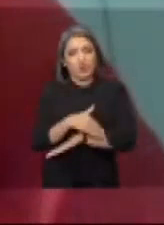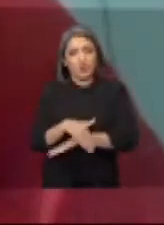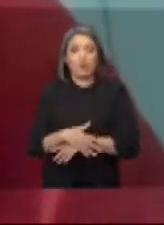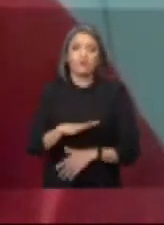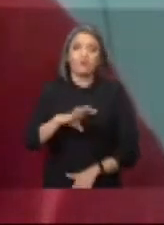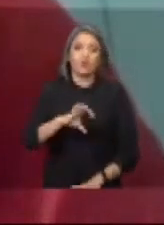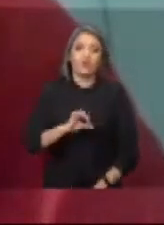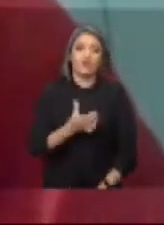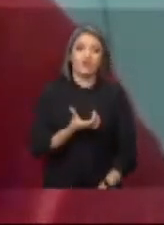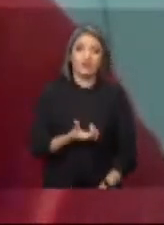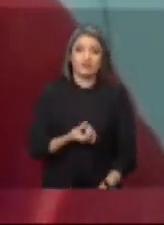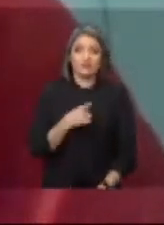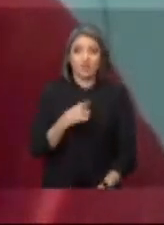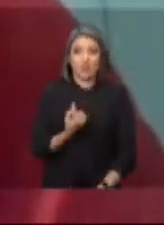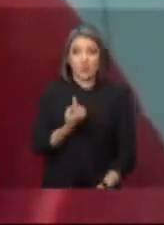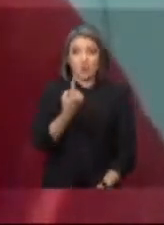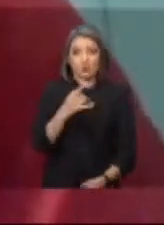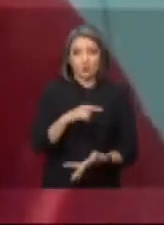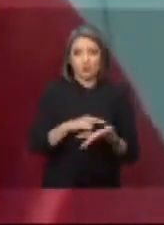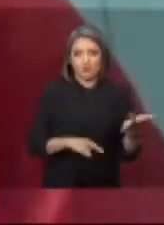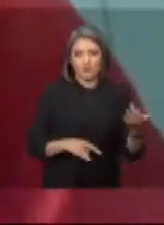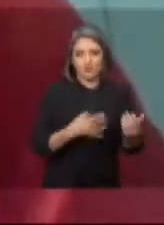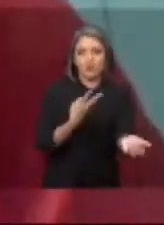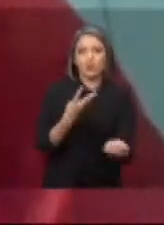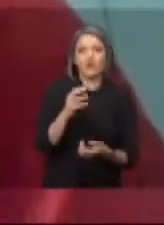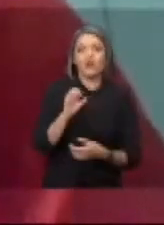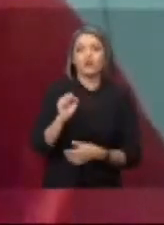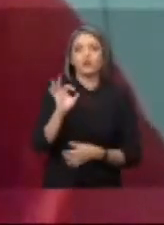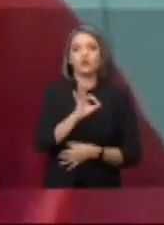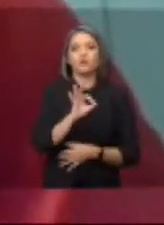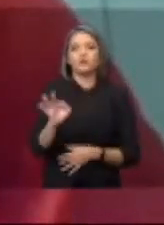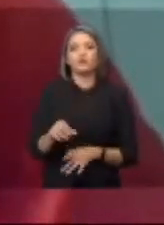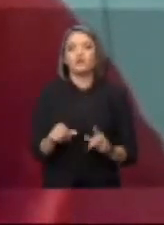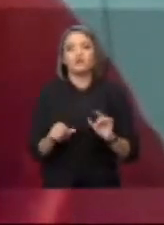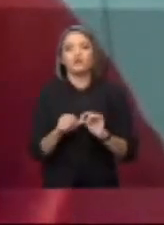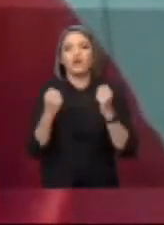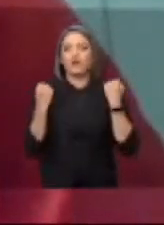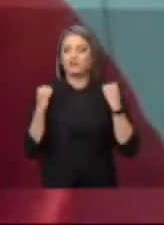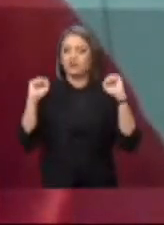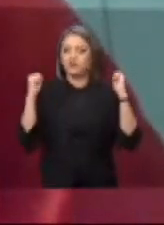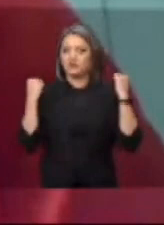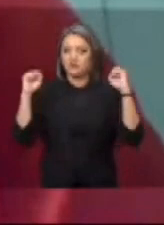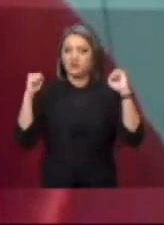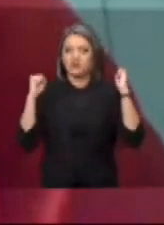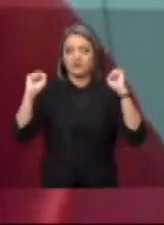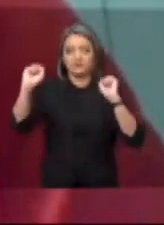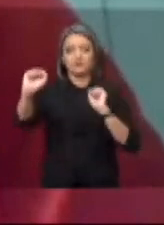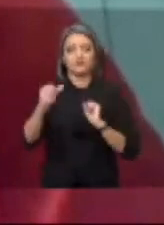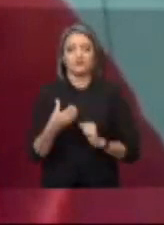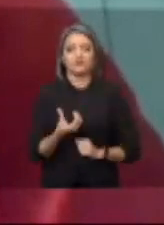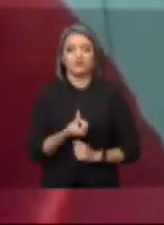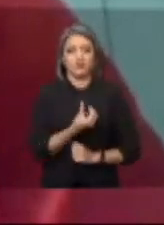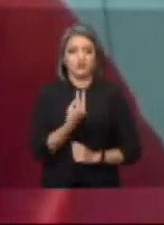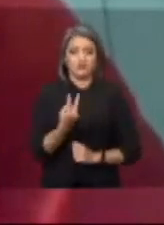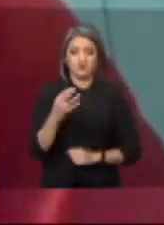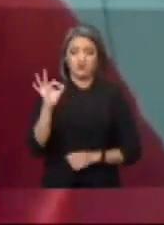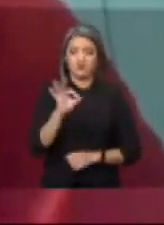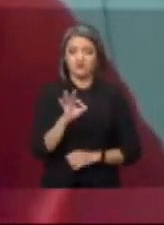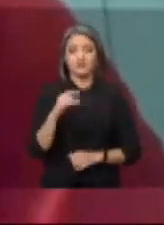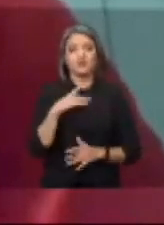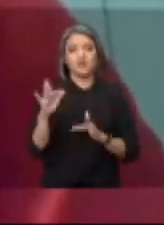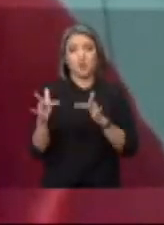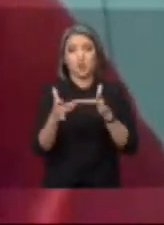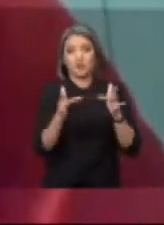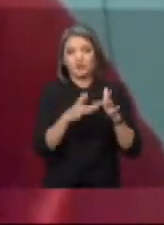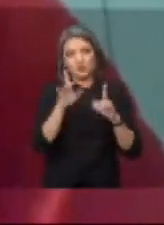96% tinha pelo menos um documento, 48% faziam atividades físicas, 62% tinha contato diário ou semanal